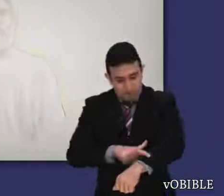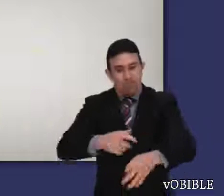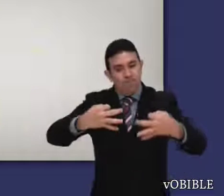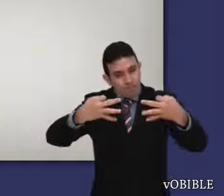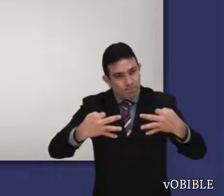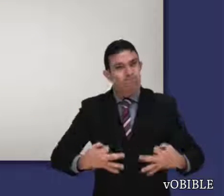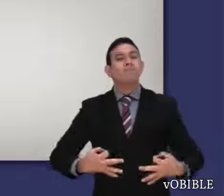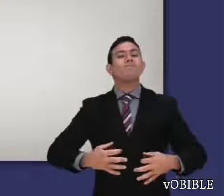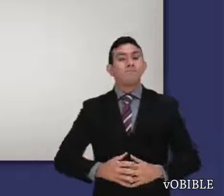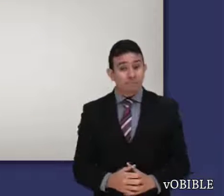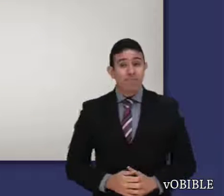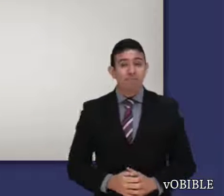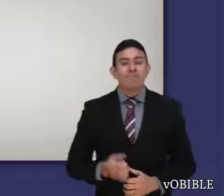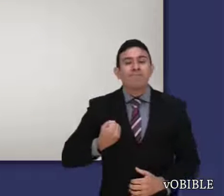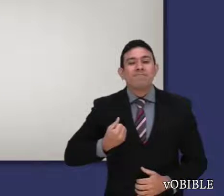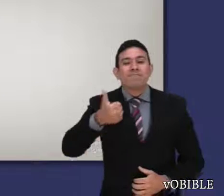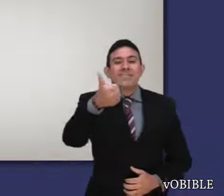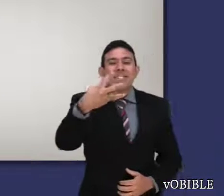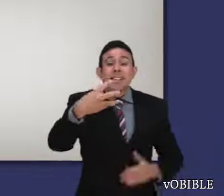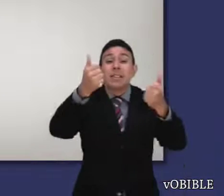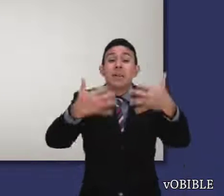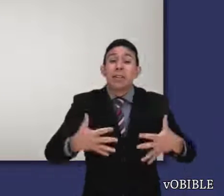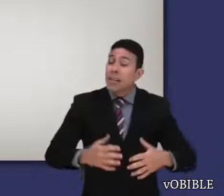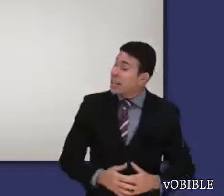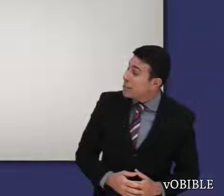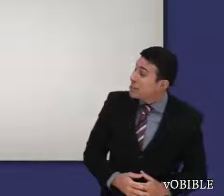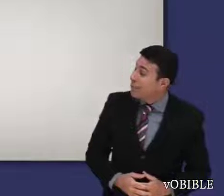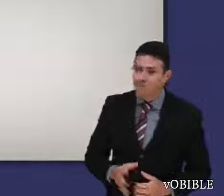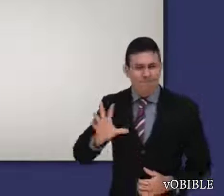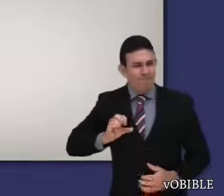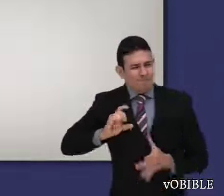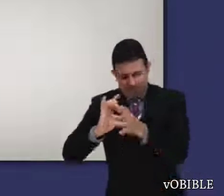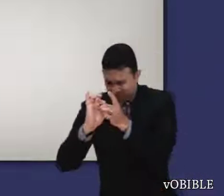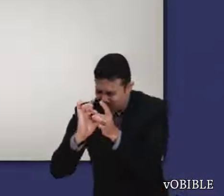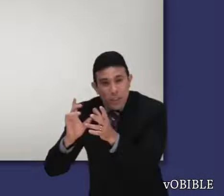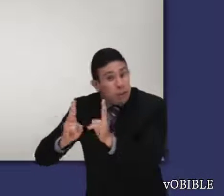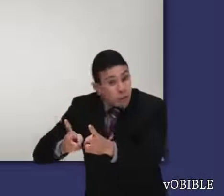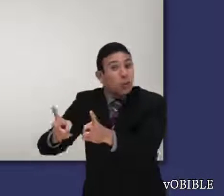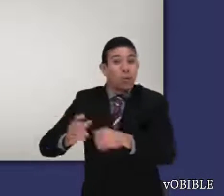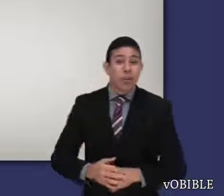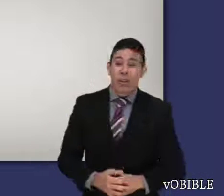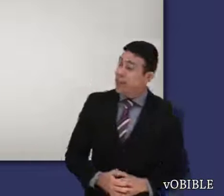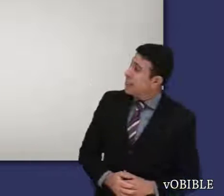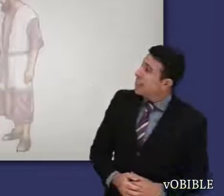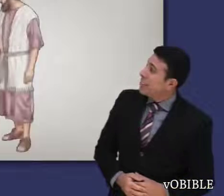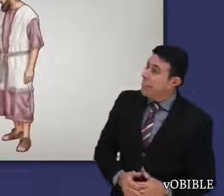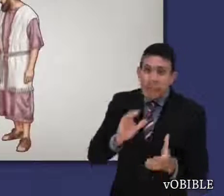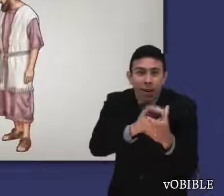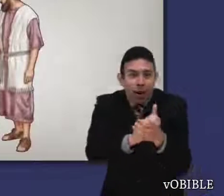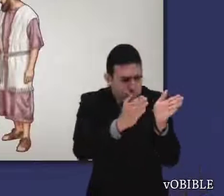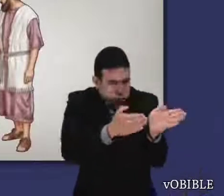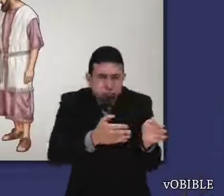pura. Por isso, no capítulo 13, Paulo inclui as seguintes orientações: que o seu amor fraternal continue,